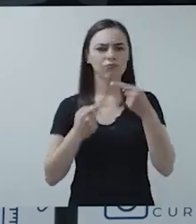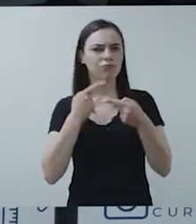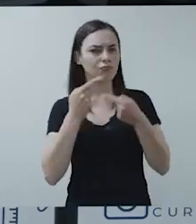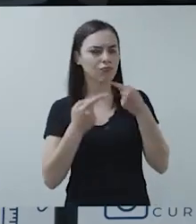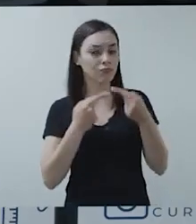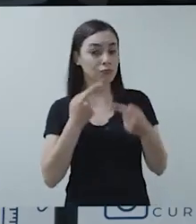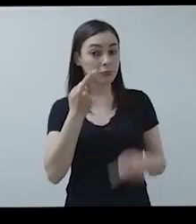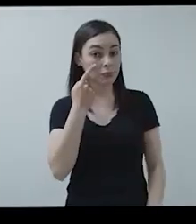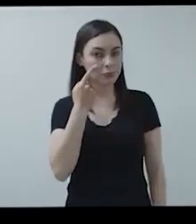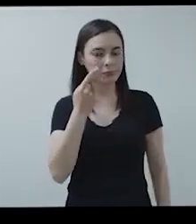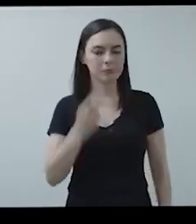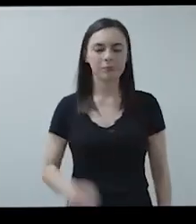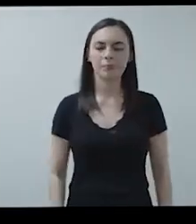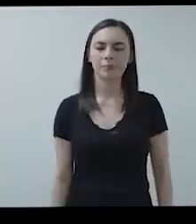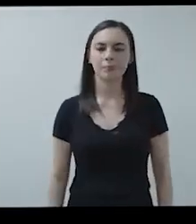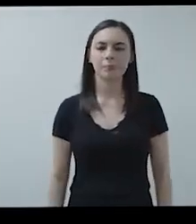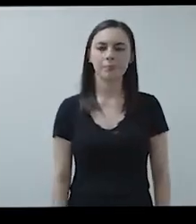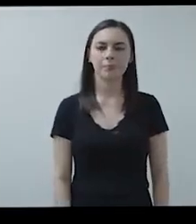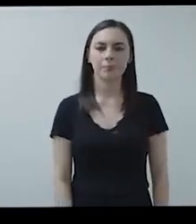Vamos ver.